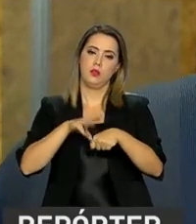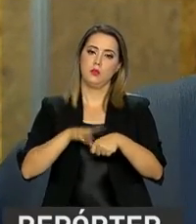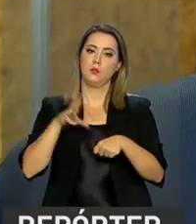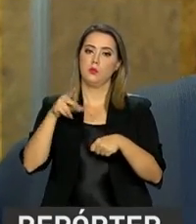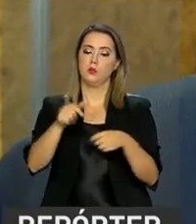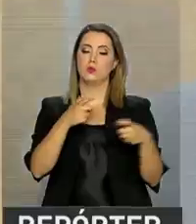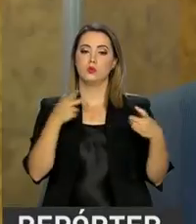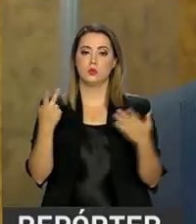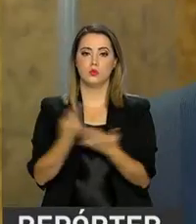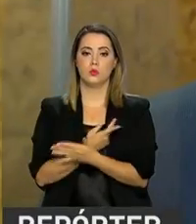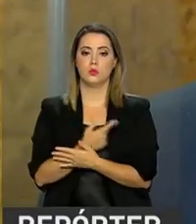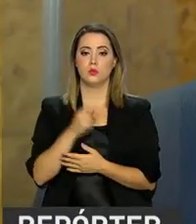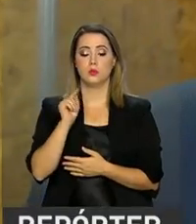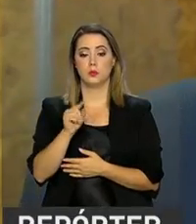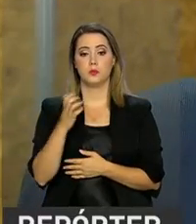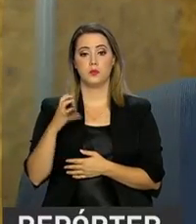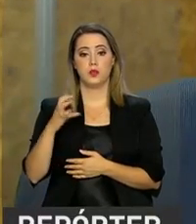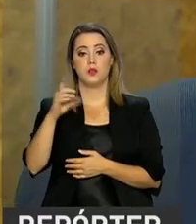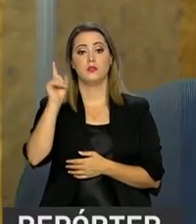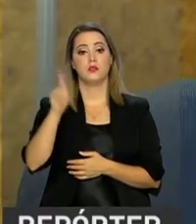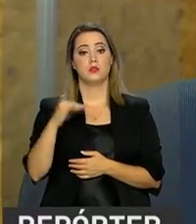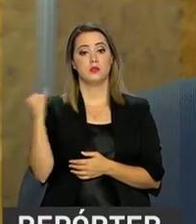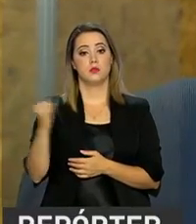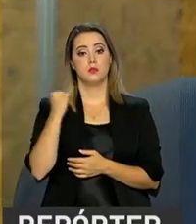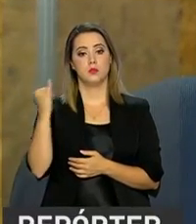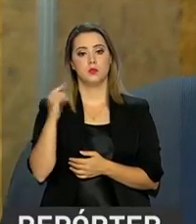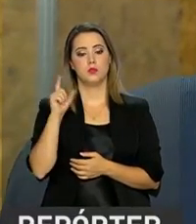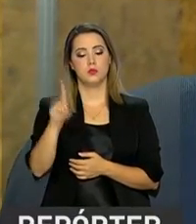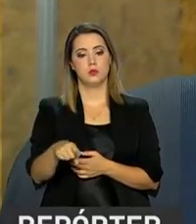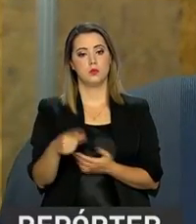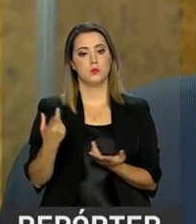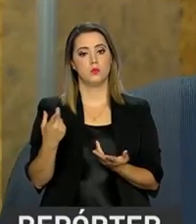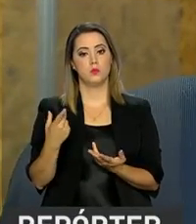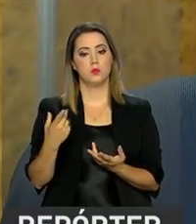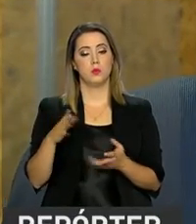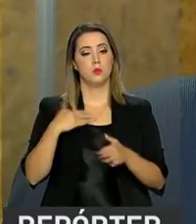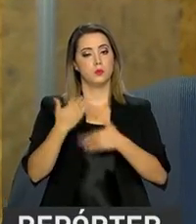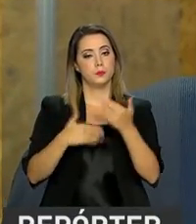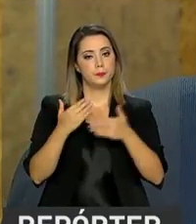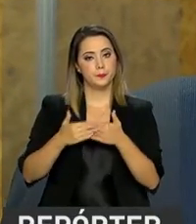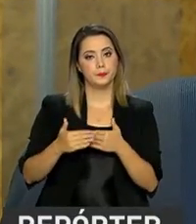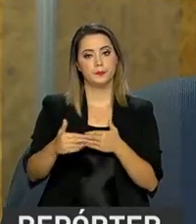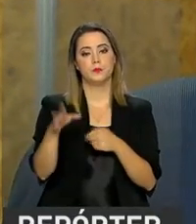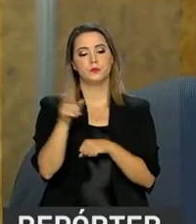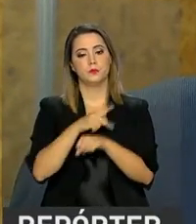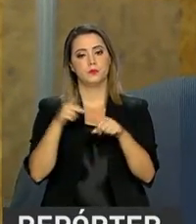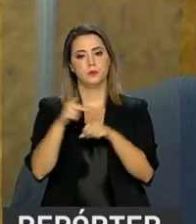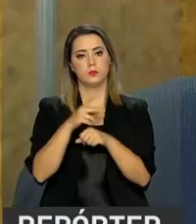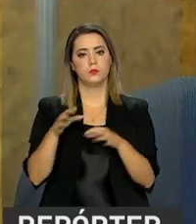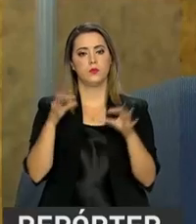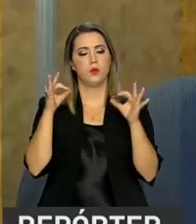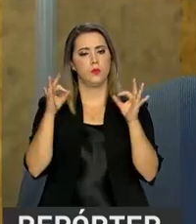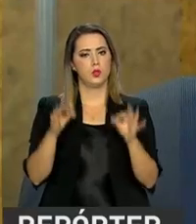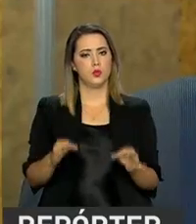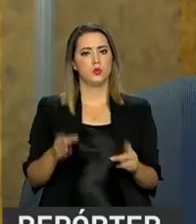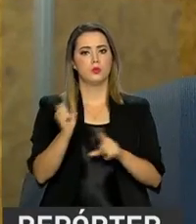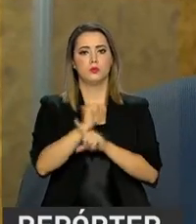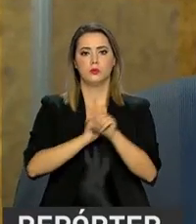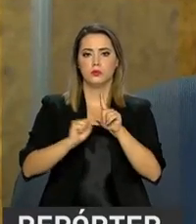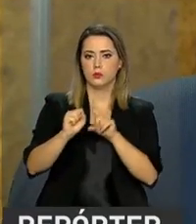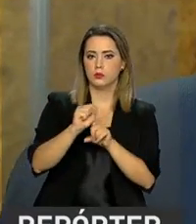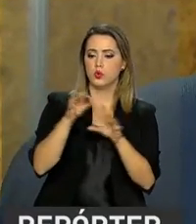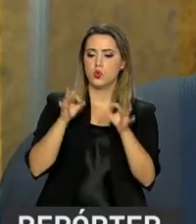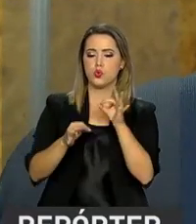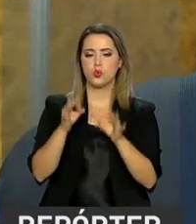esses fenômenos. A ciência é fundamental para o desenvolvimento do país, para a justiça social, para